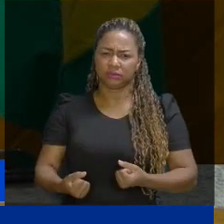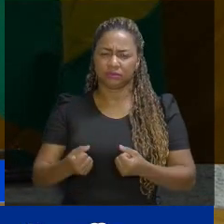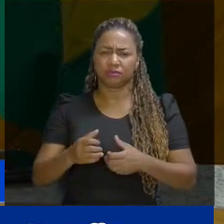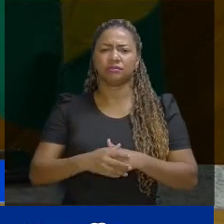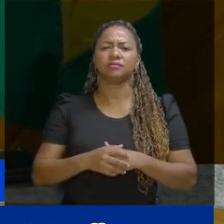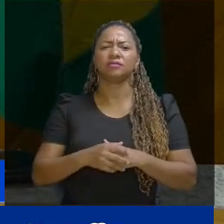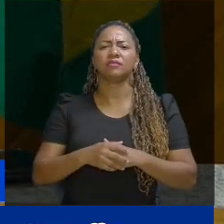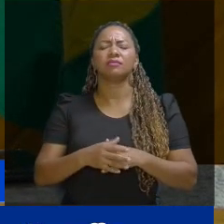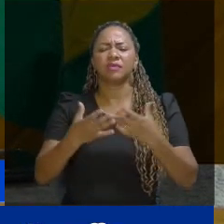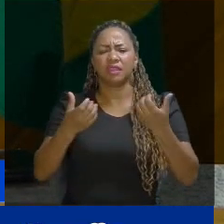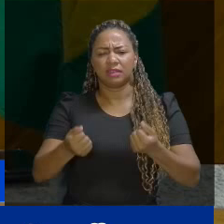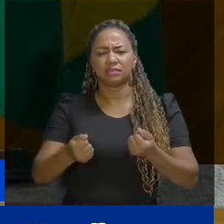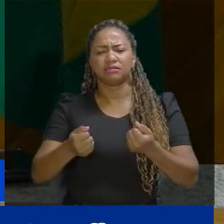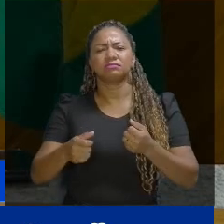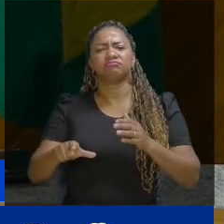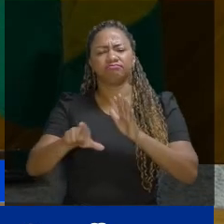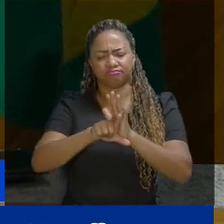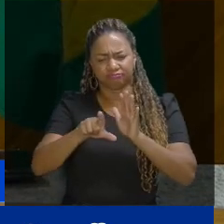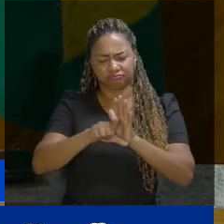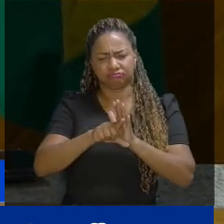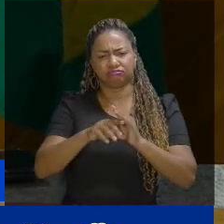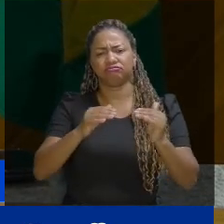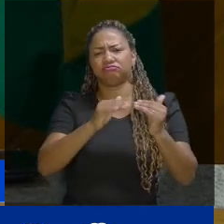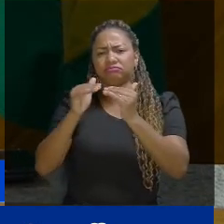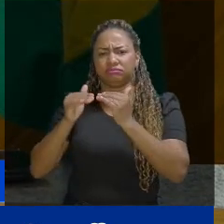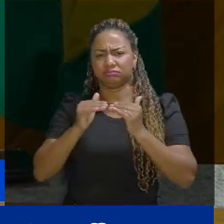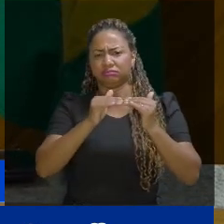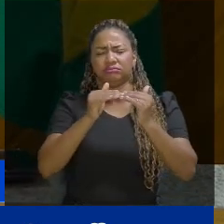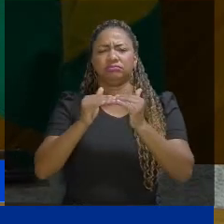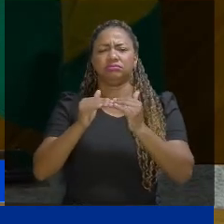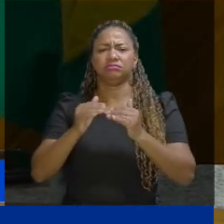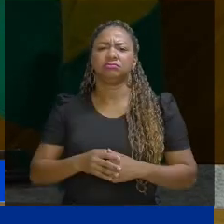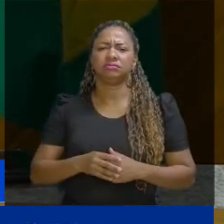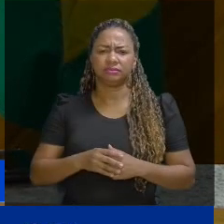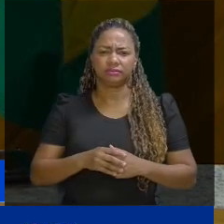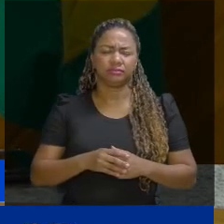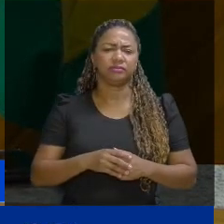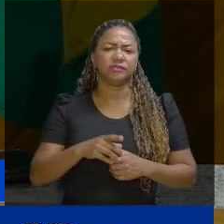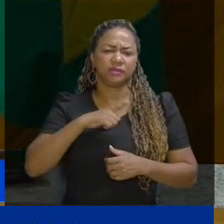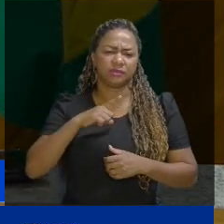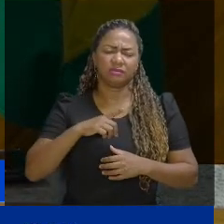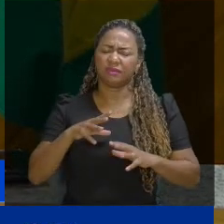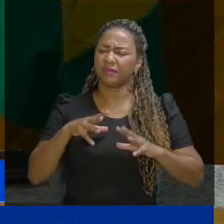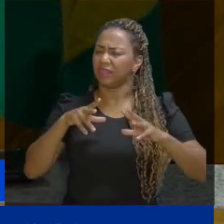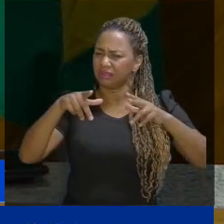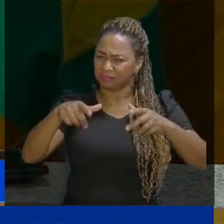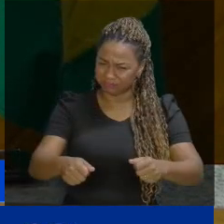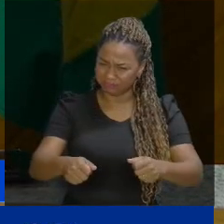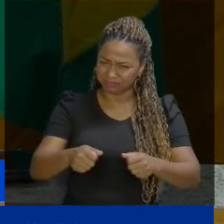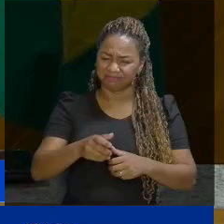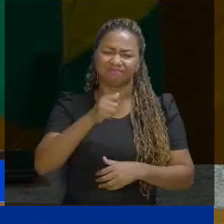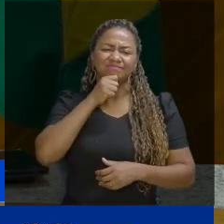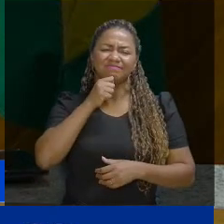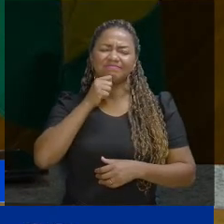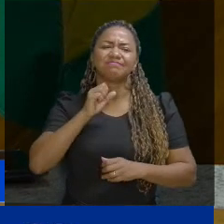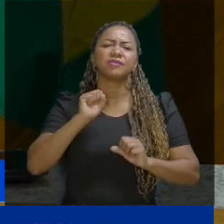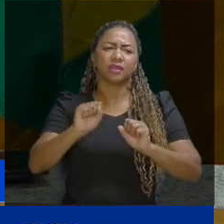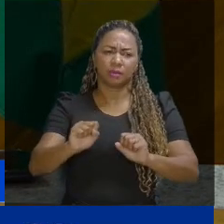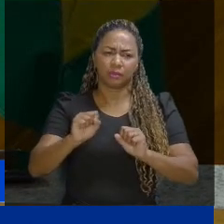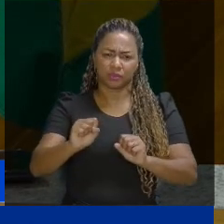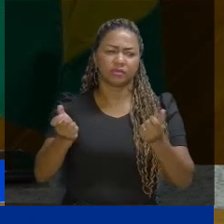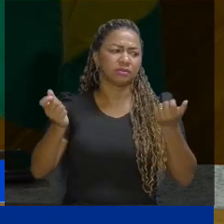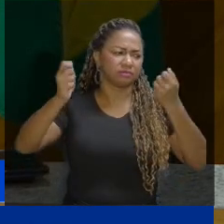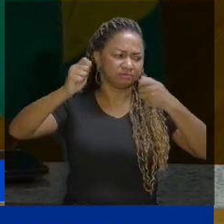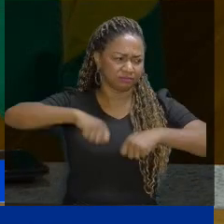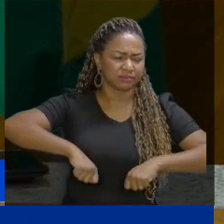há, legitimidade recursal, o que evidentemente não há da coligação, ainda que existisse tudo isso, ainda que se pudesse